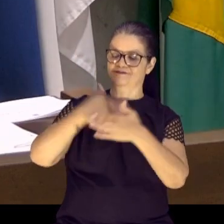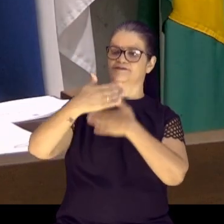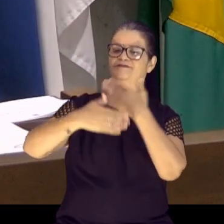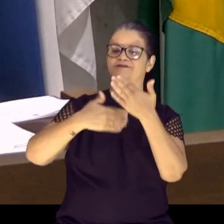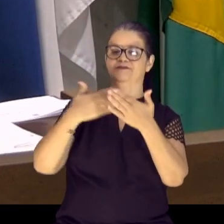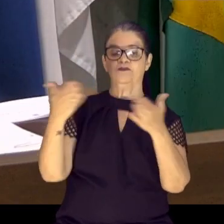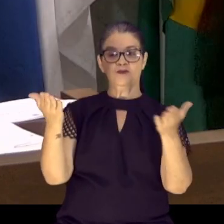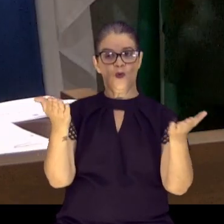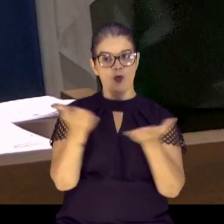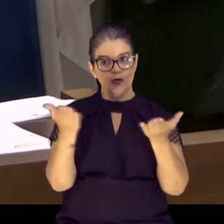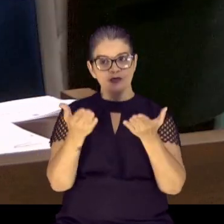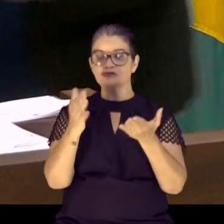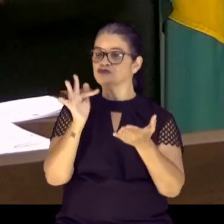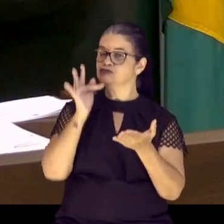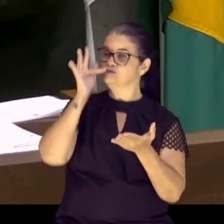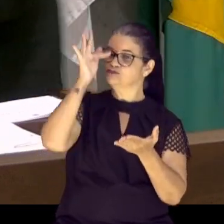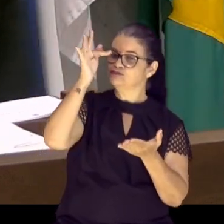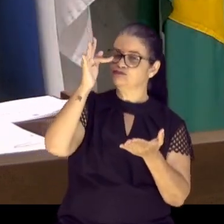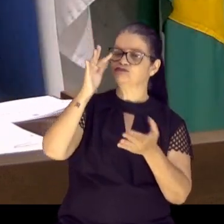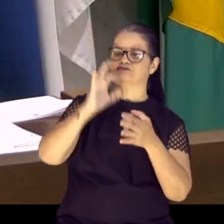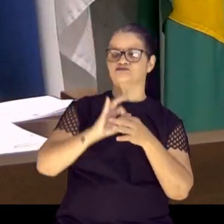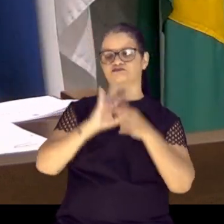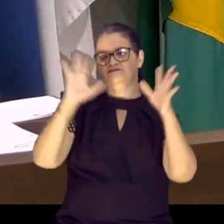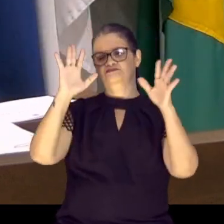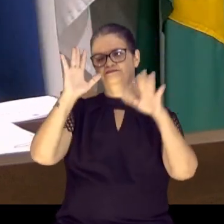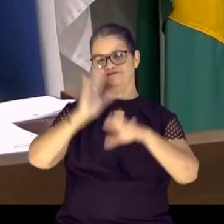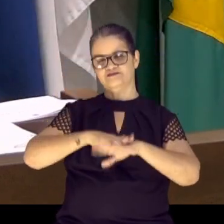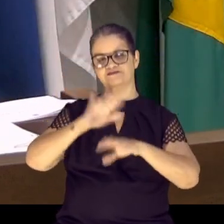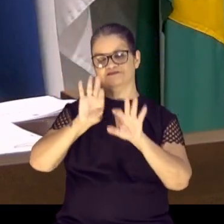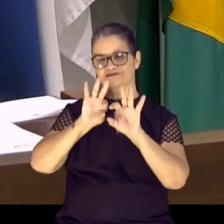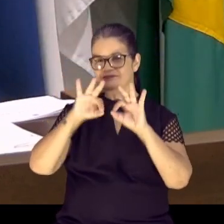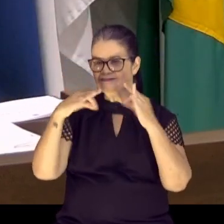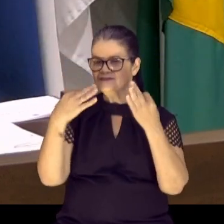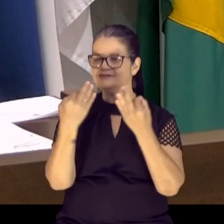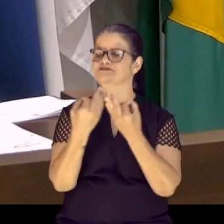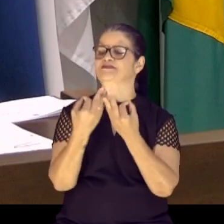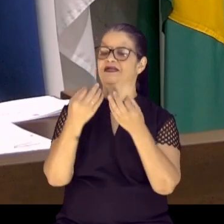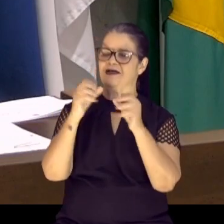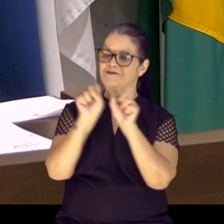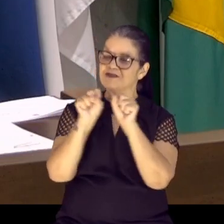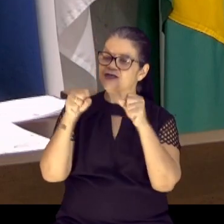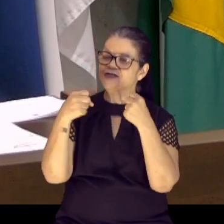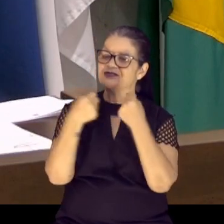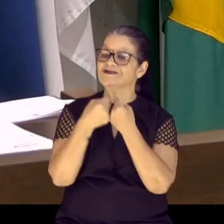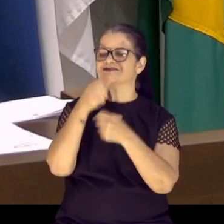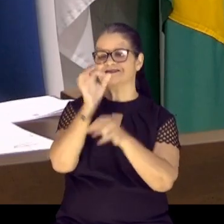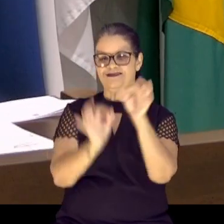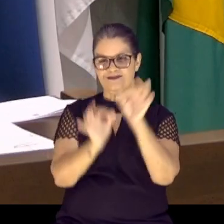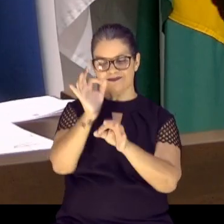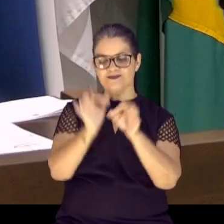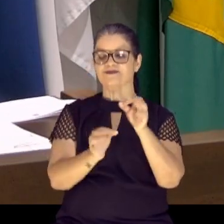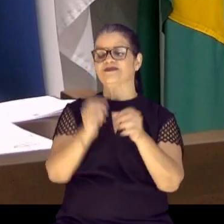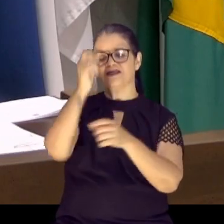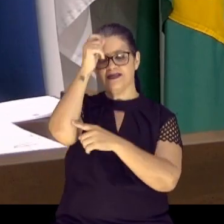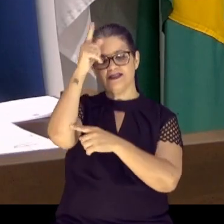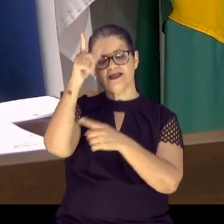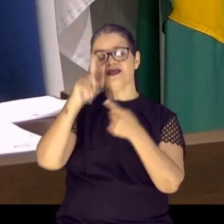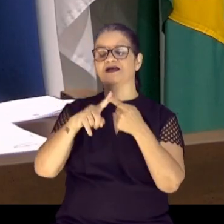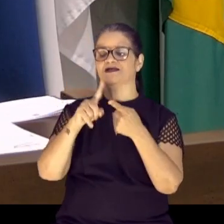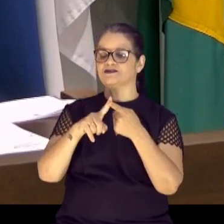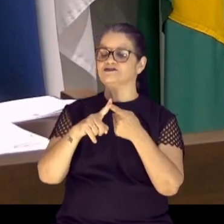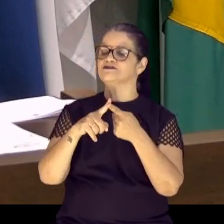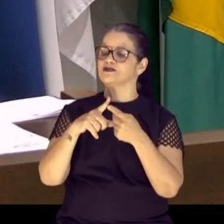presente, um futuro com mais liberdade e justiça social. Ideais inegociáveis da nossa militância e da nossa